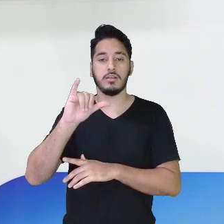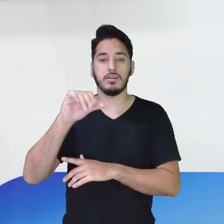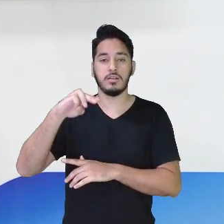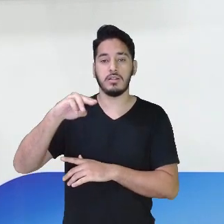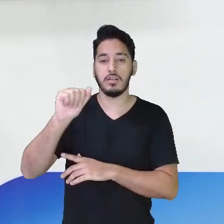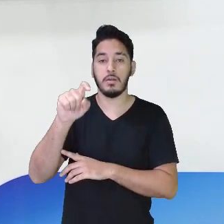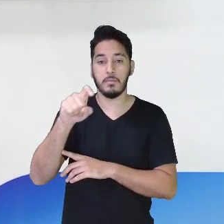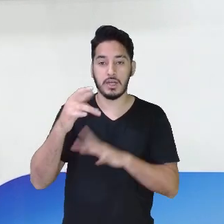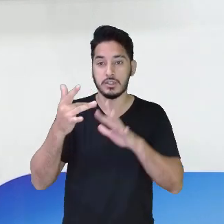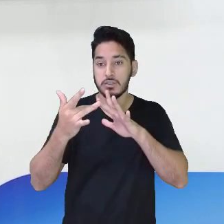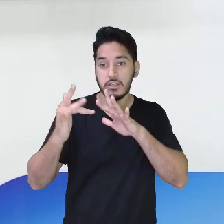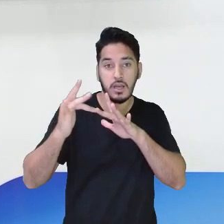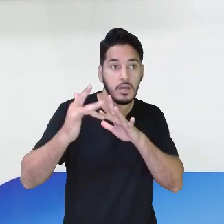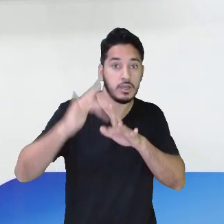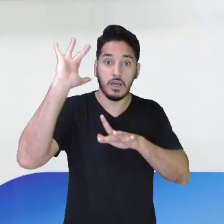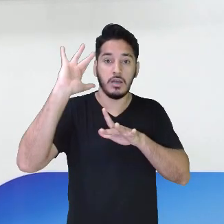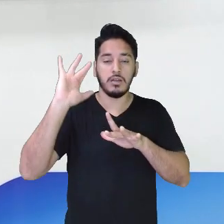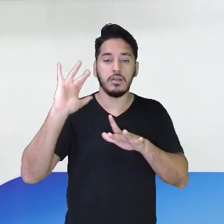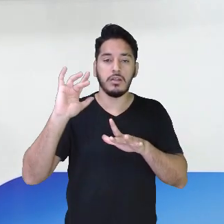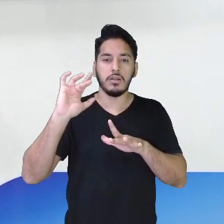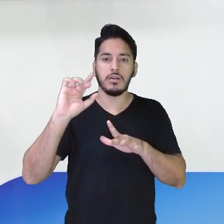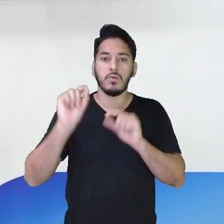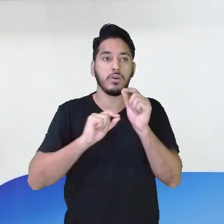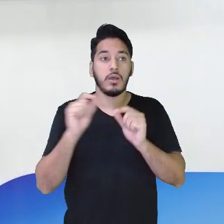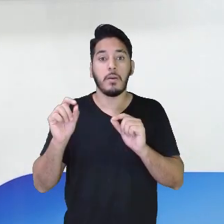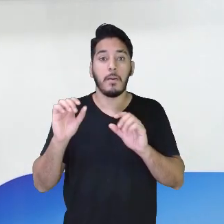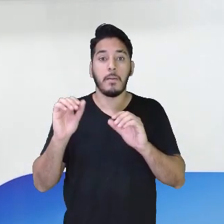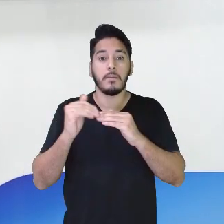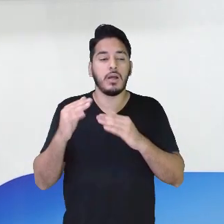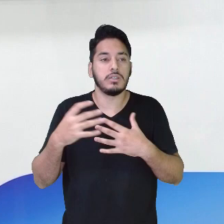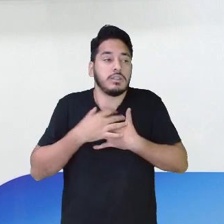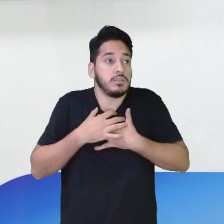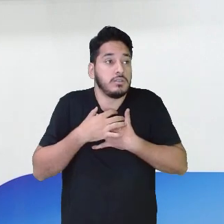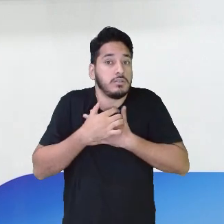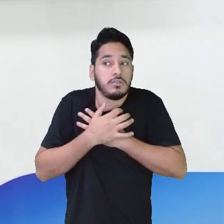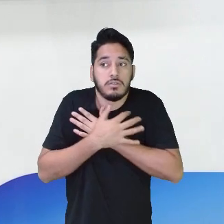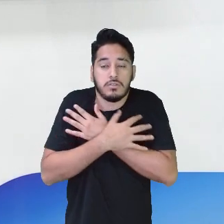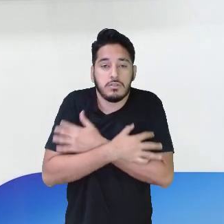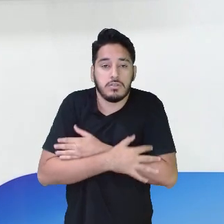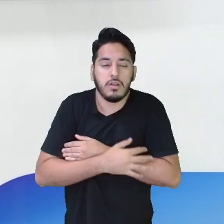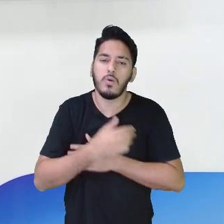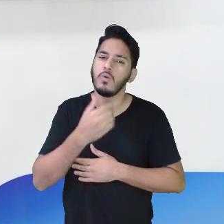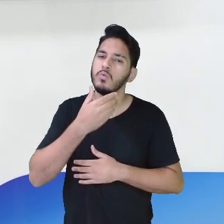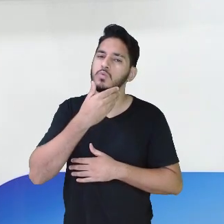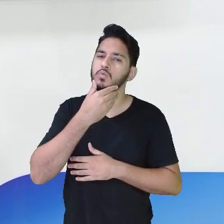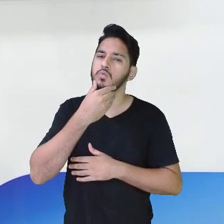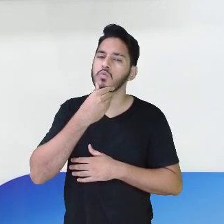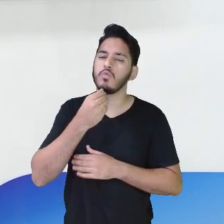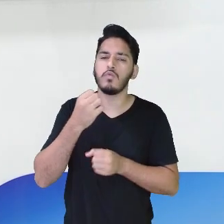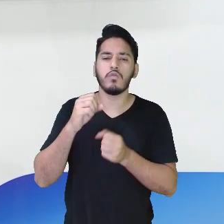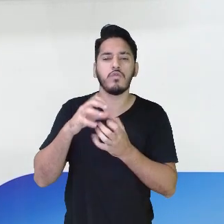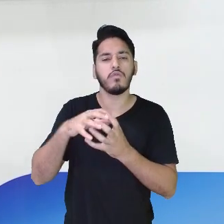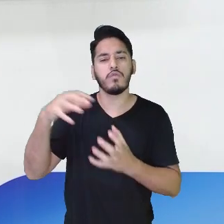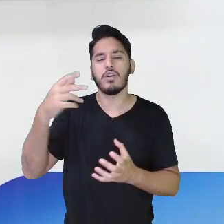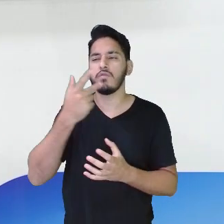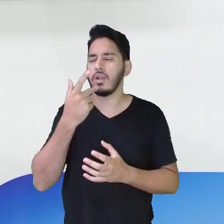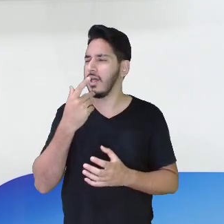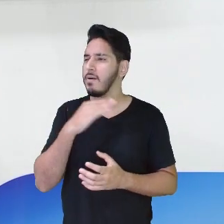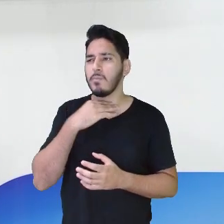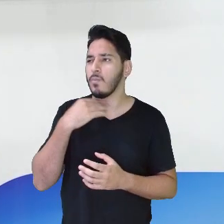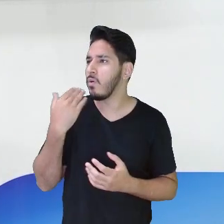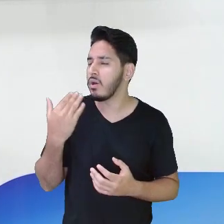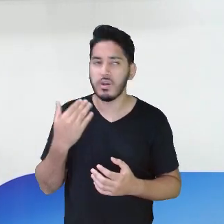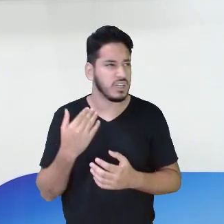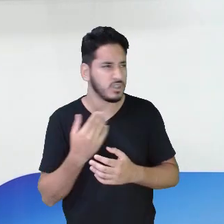tensão, de mais, no caso do conto de assombração, de mais suspense, né? É quando aquele senhor diz para ele que ela está morta e ele não aceita.